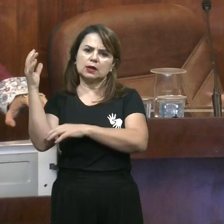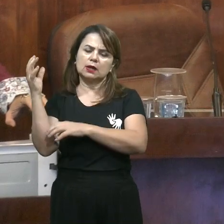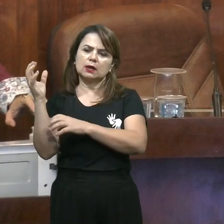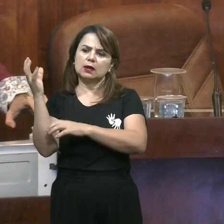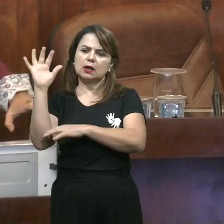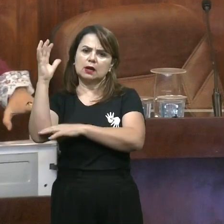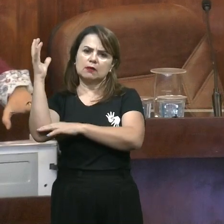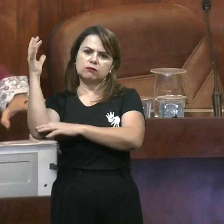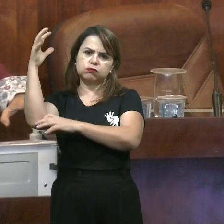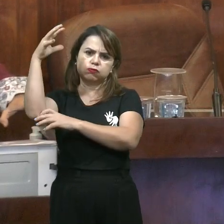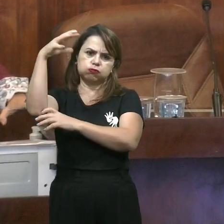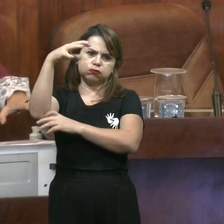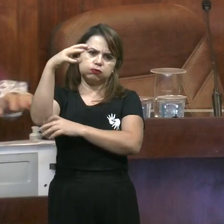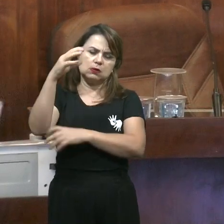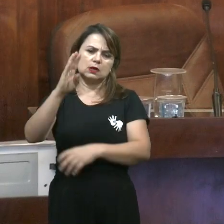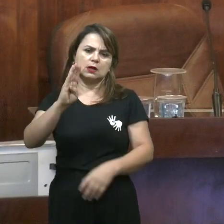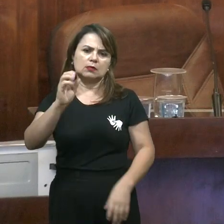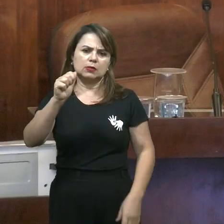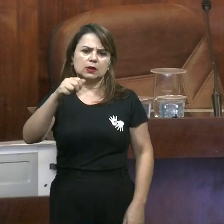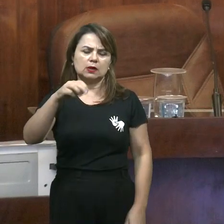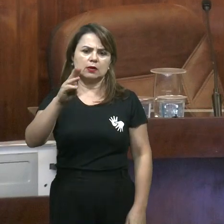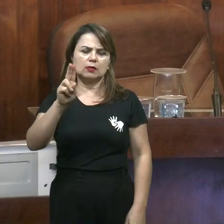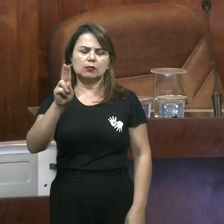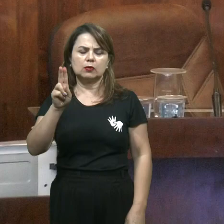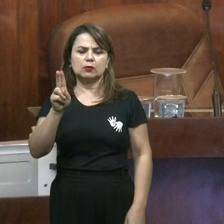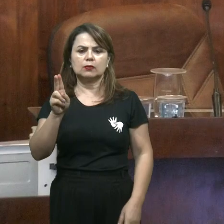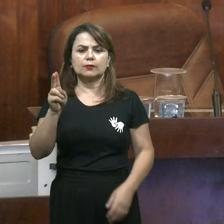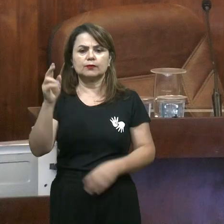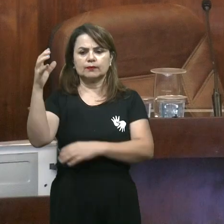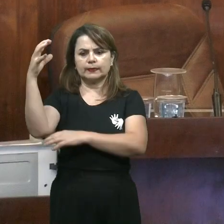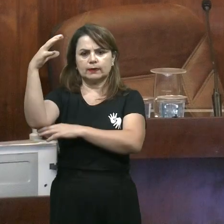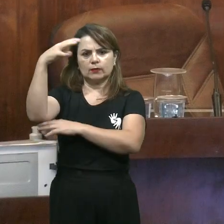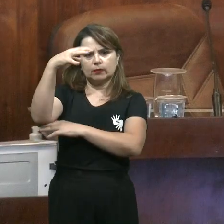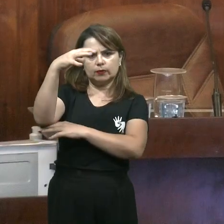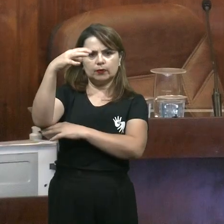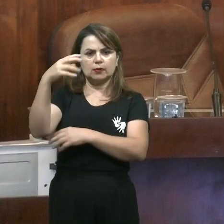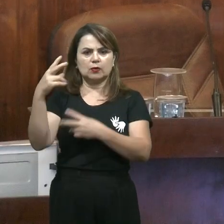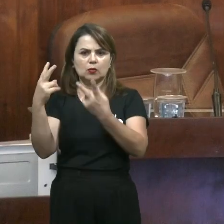precária que a estrada se encontra atualmente.